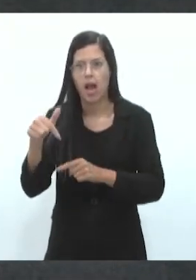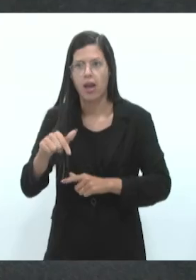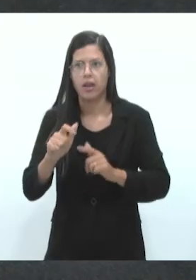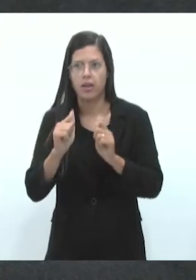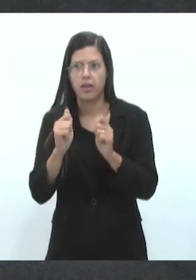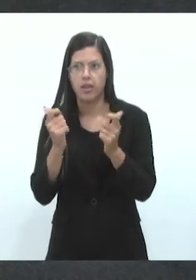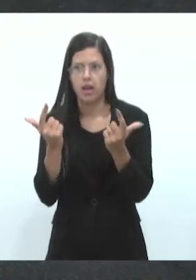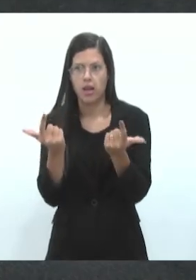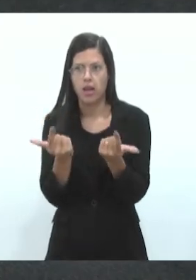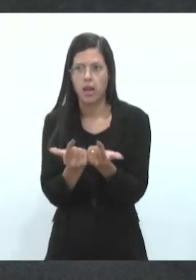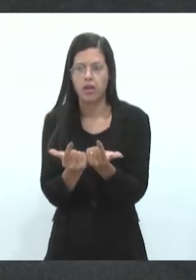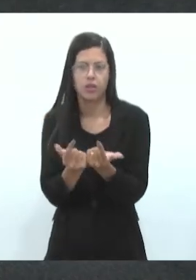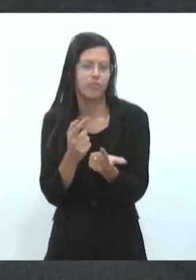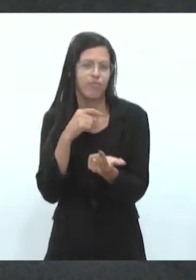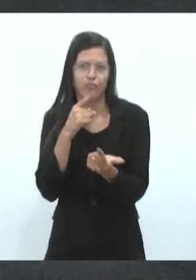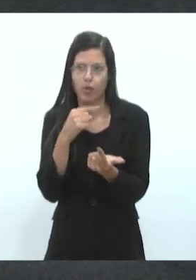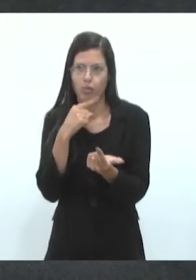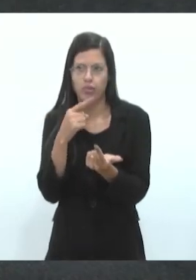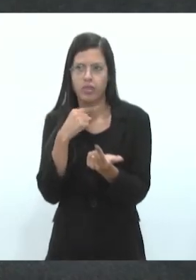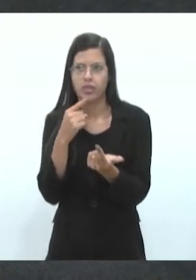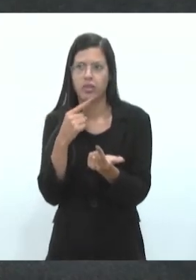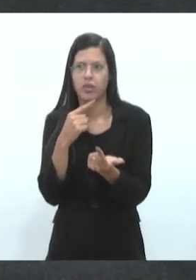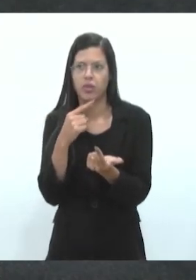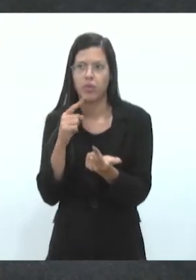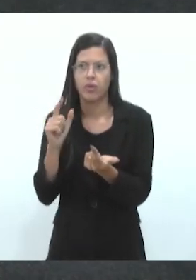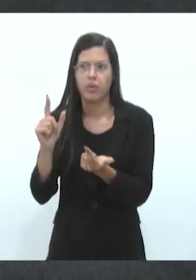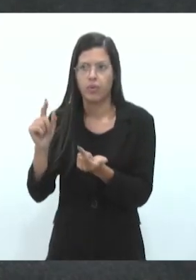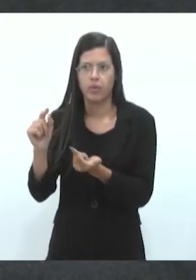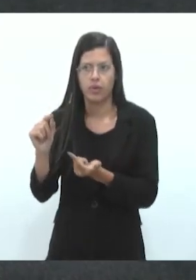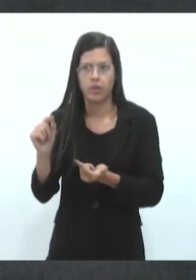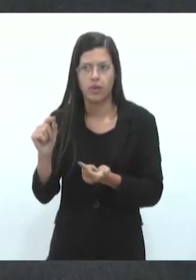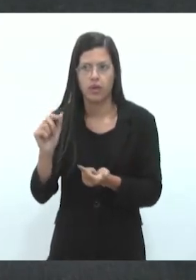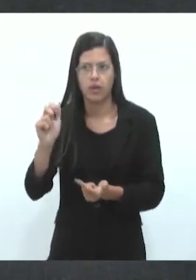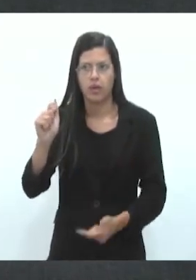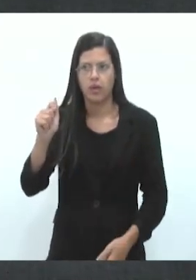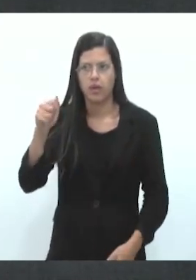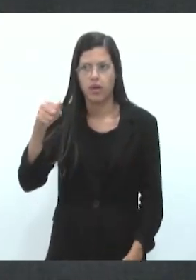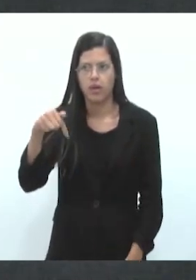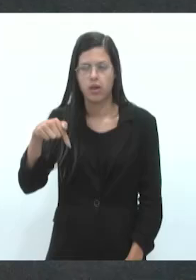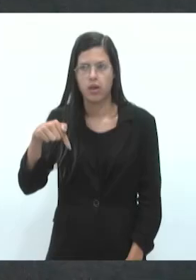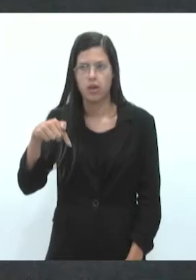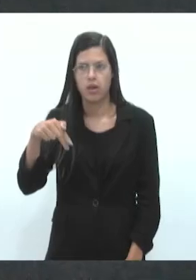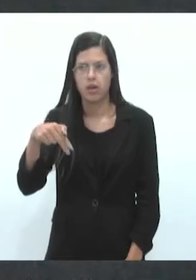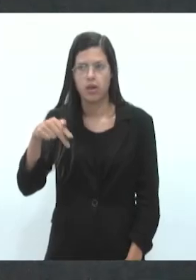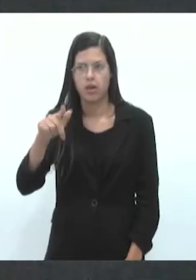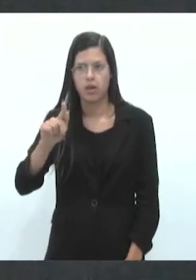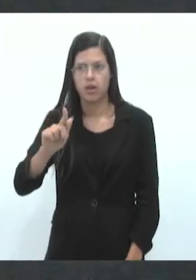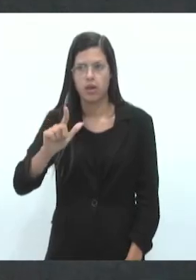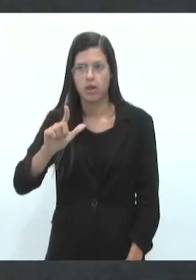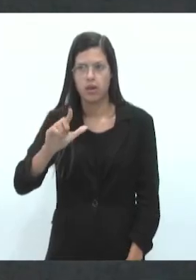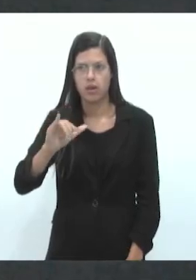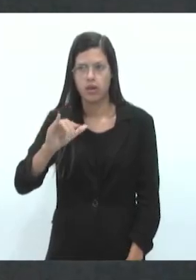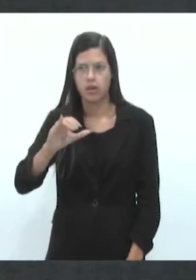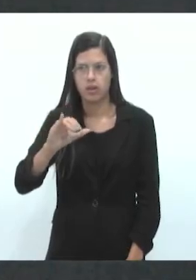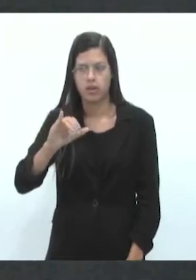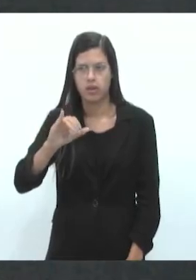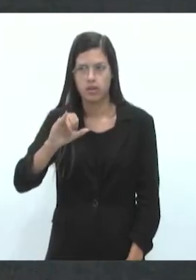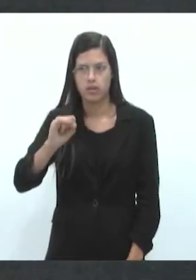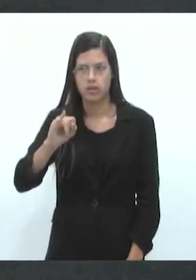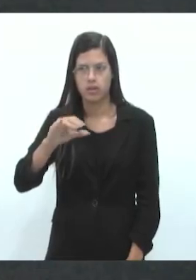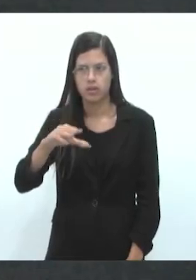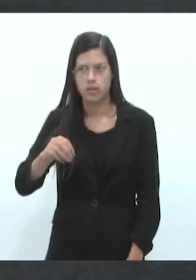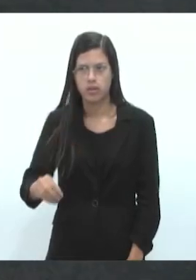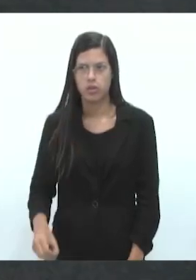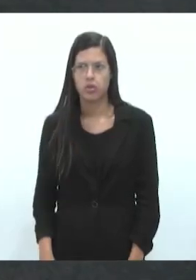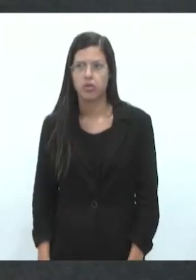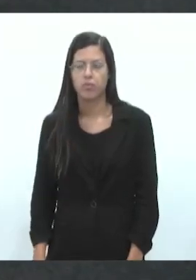tenho sido derrotado, os anglicismos. Porque se a gente lê o projeto do deputado, programa